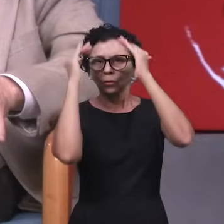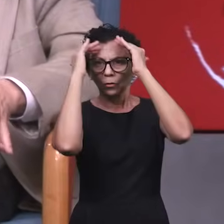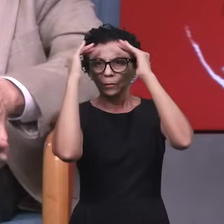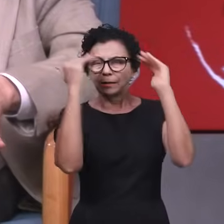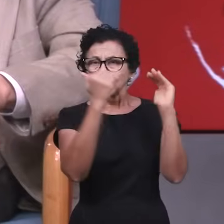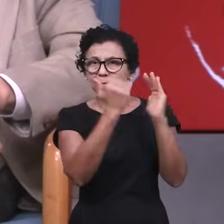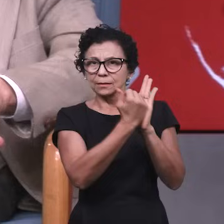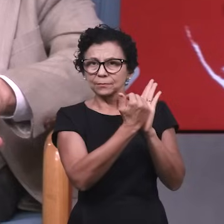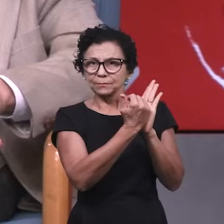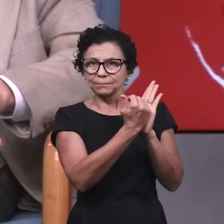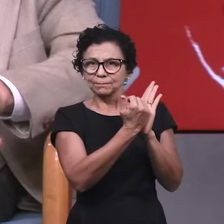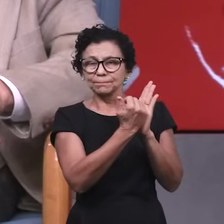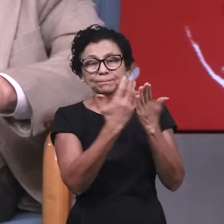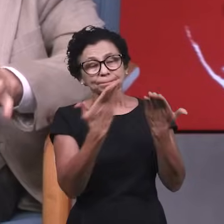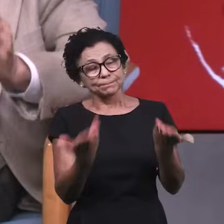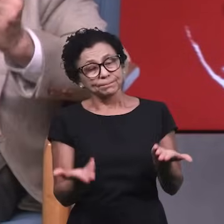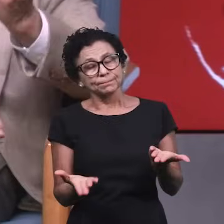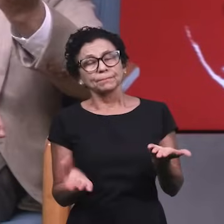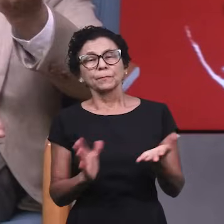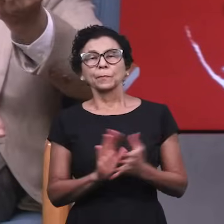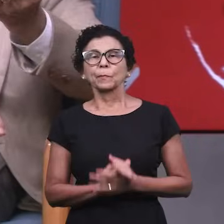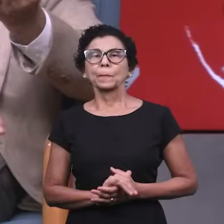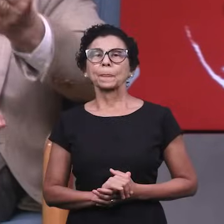a doutrina está na Bíblia,